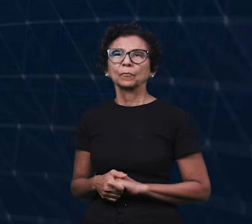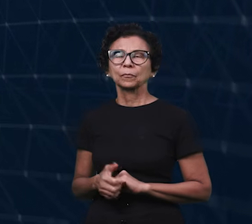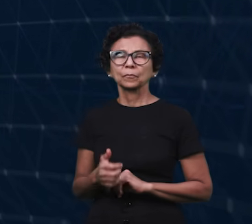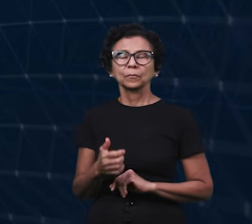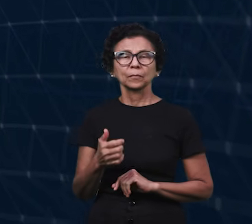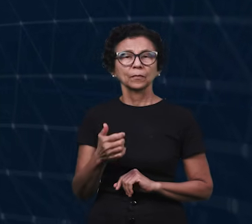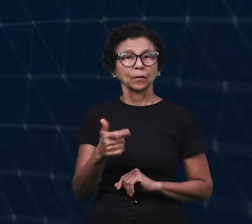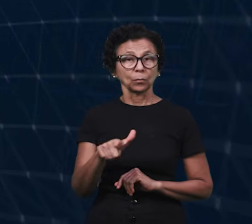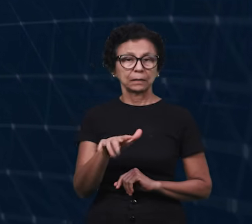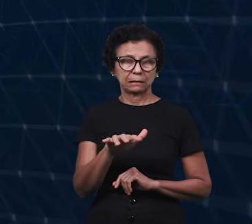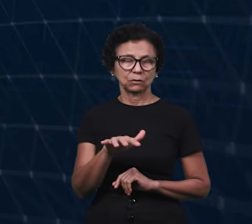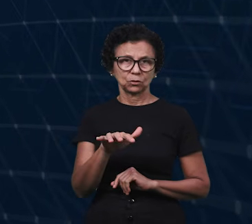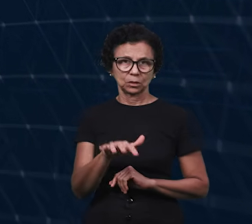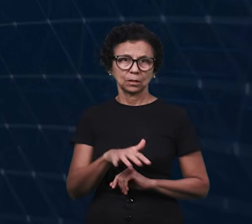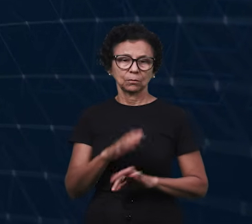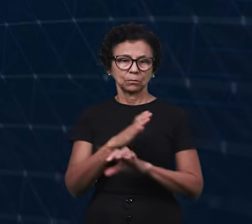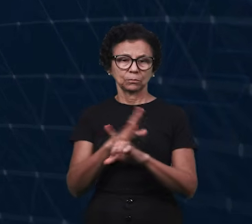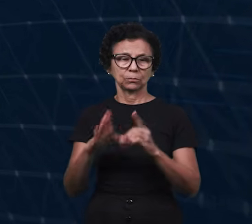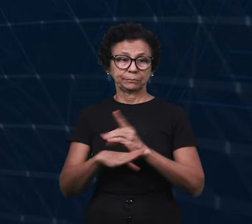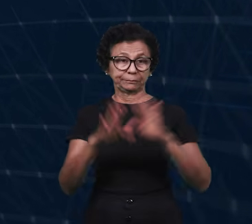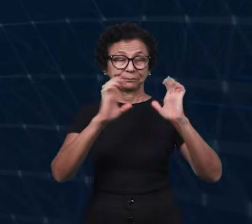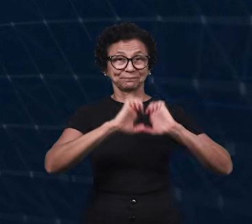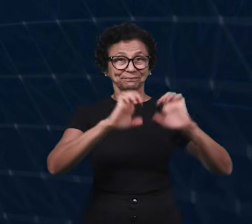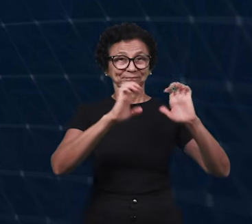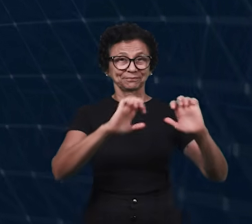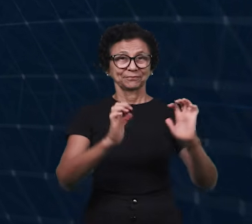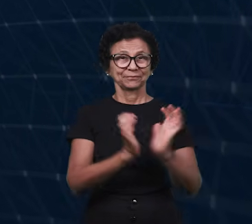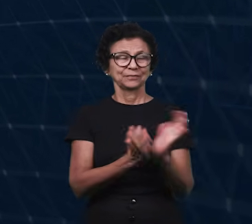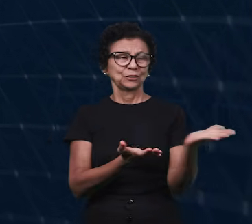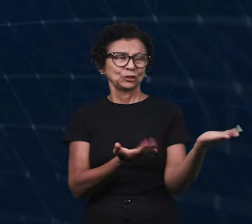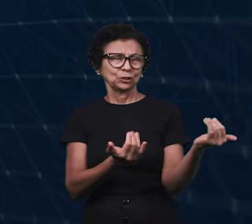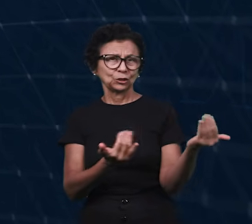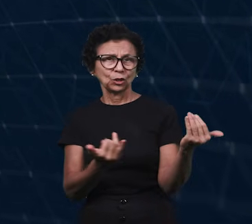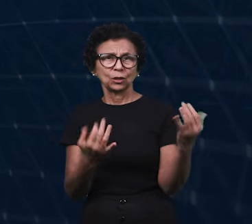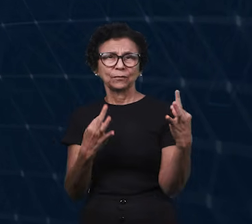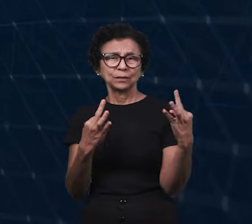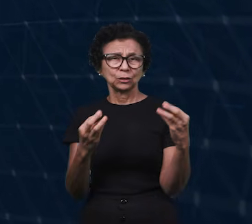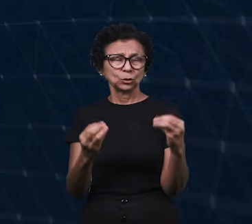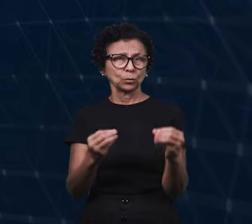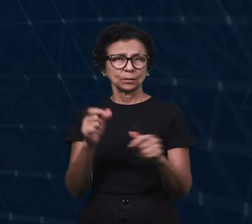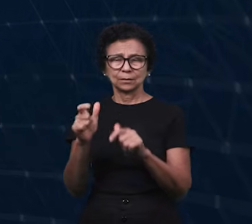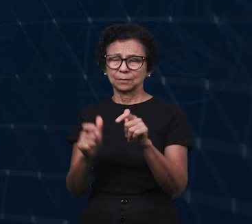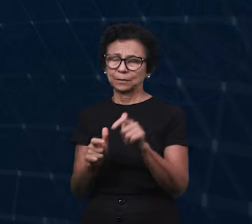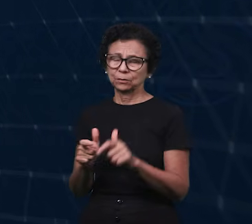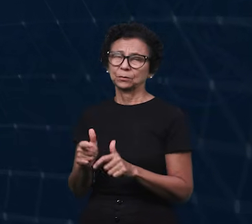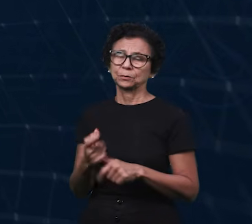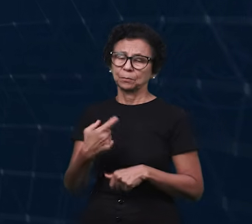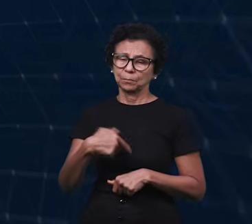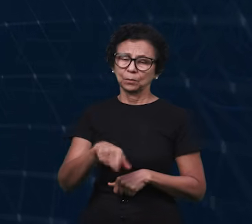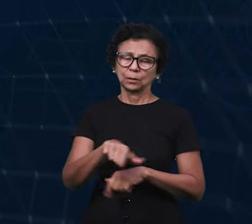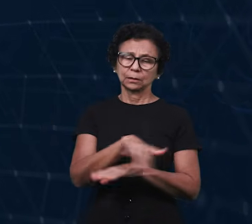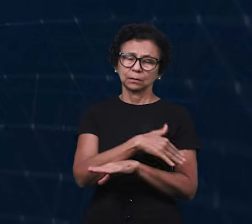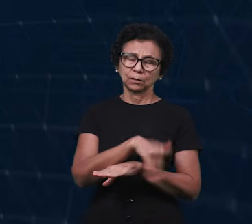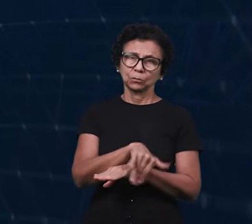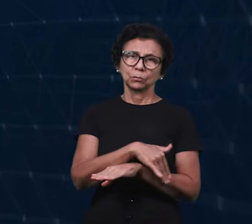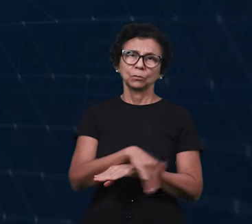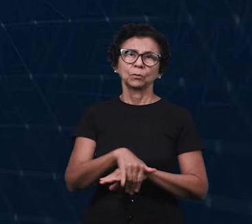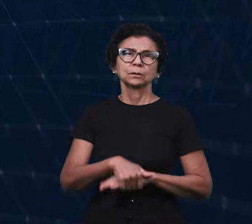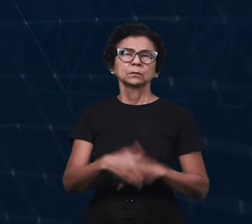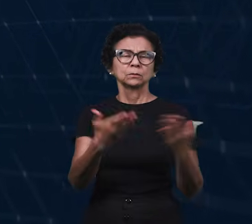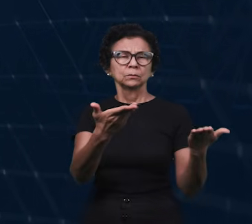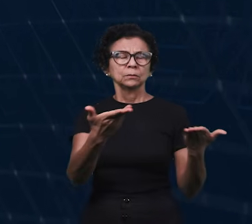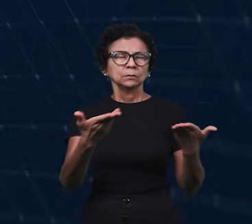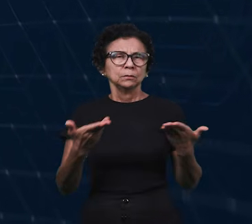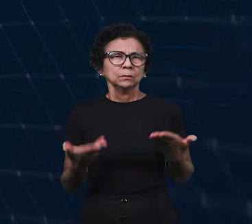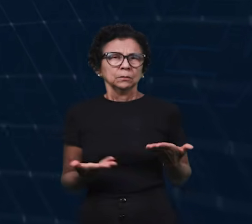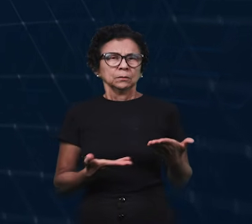um culto evangelístico contou com a participação ativa de jovens e de toda a igreja no trabalho de evangelização. Os